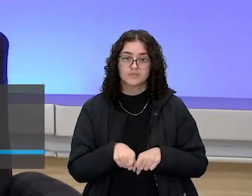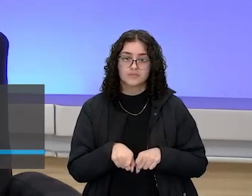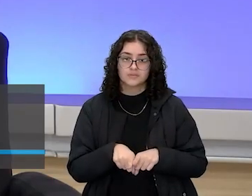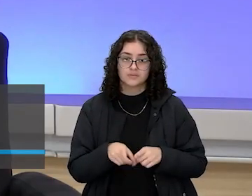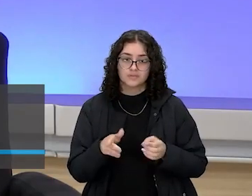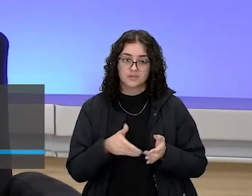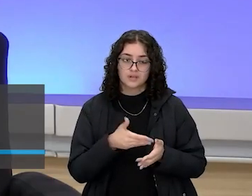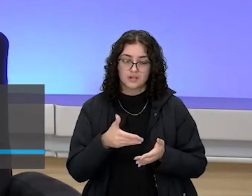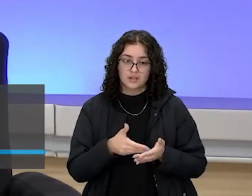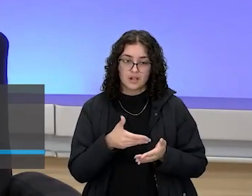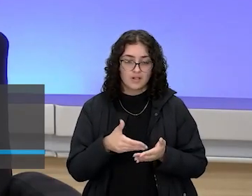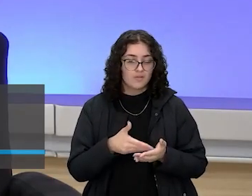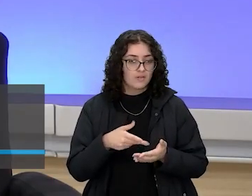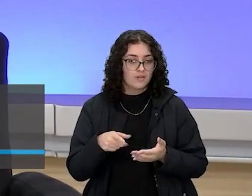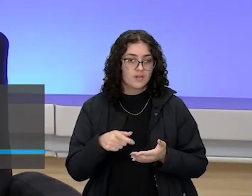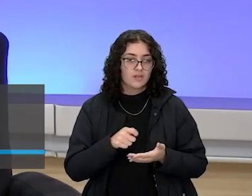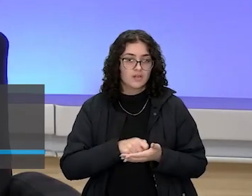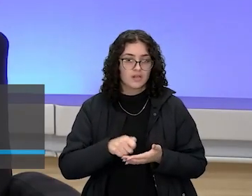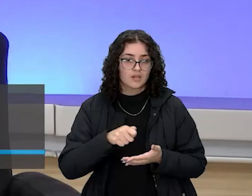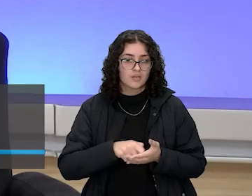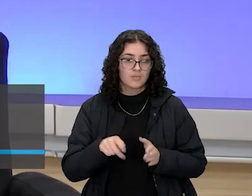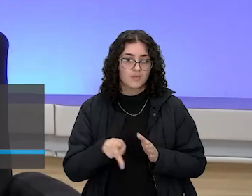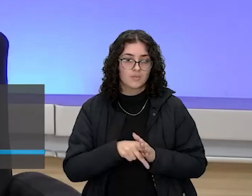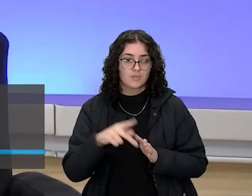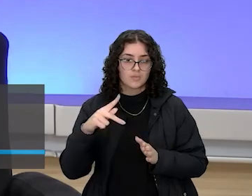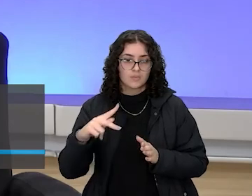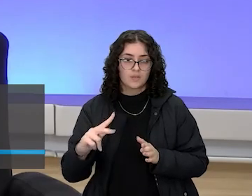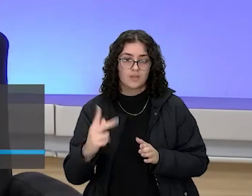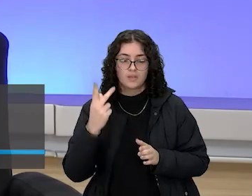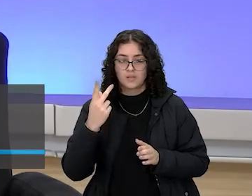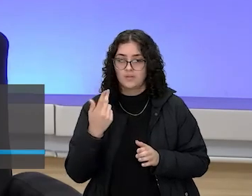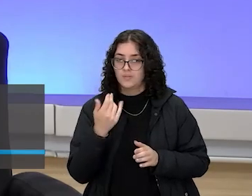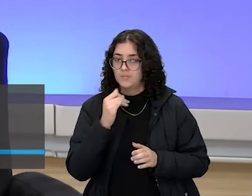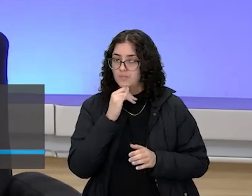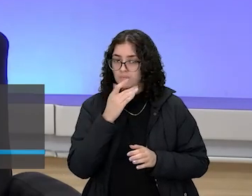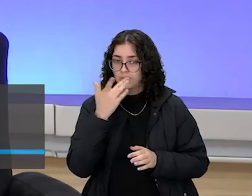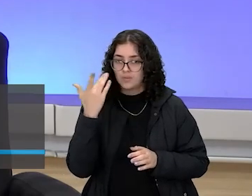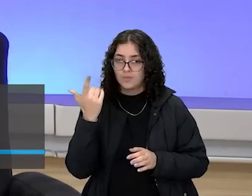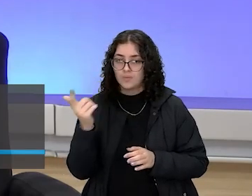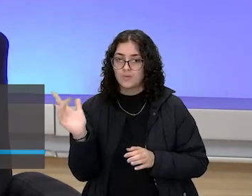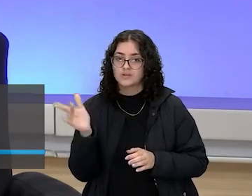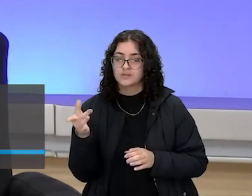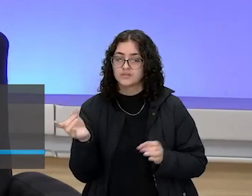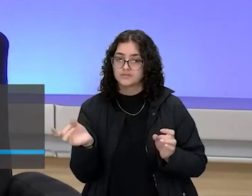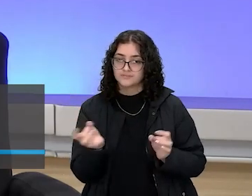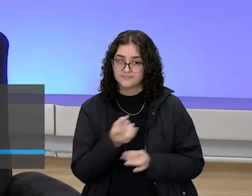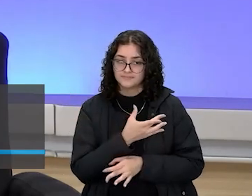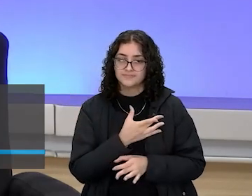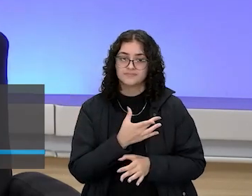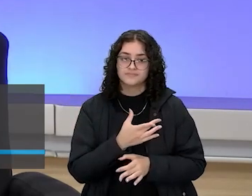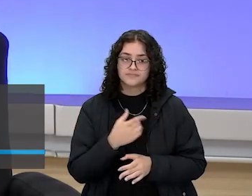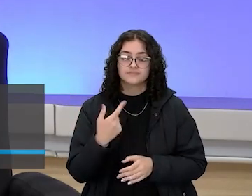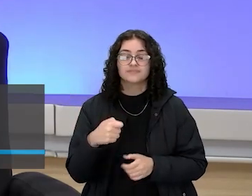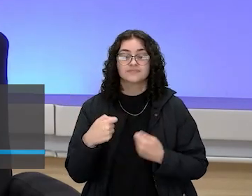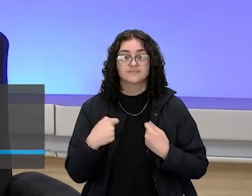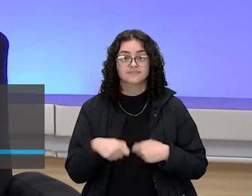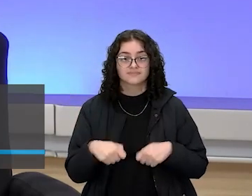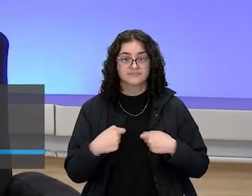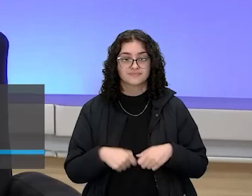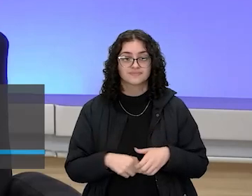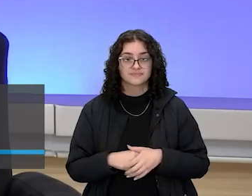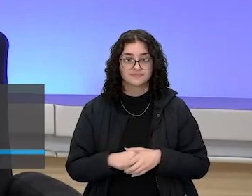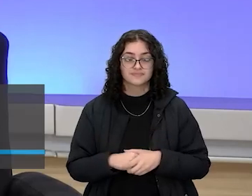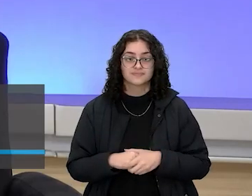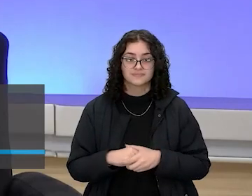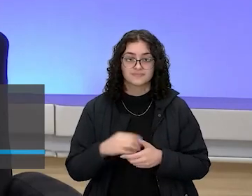que o livro não estava escrito sobre o pH, estava partindo de alguém que já está com o solo preparado, o que mais ele precisava